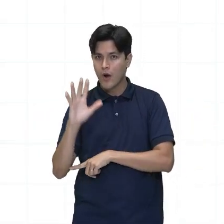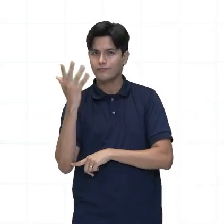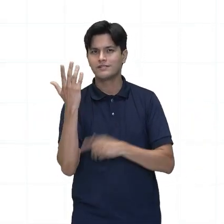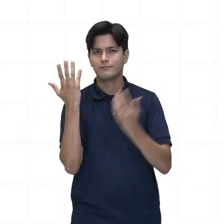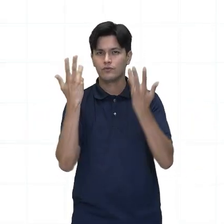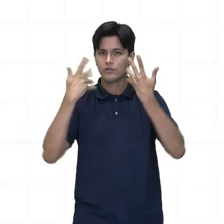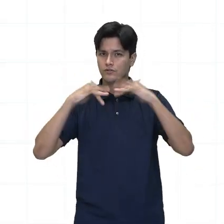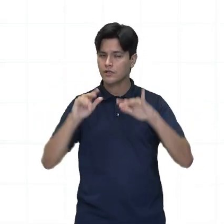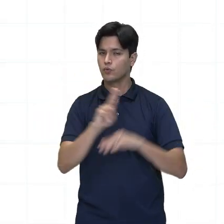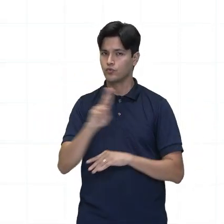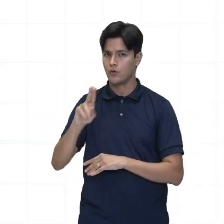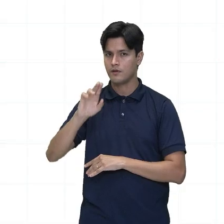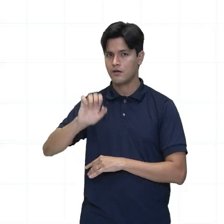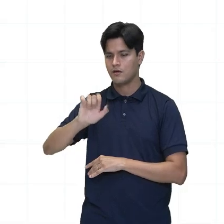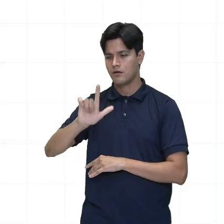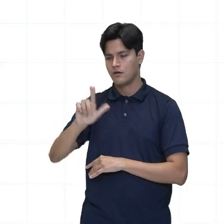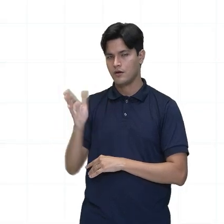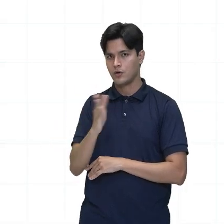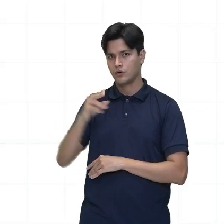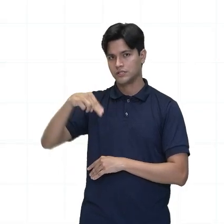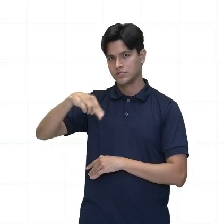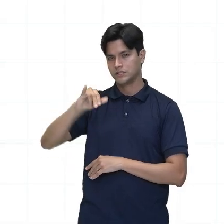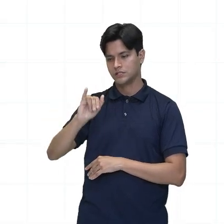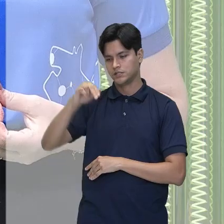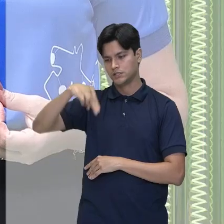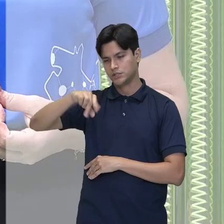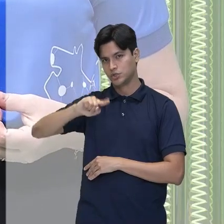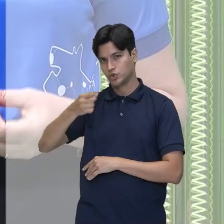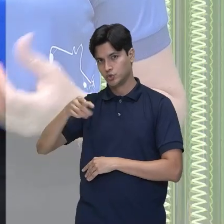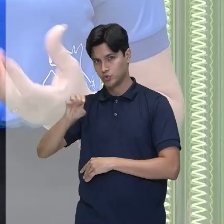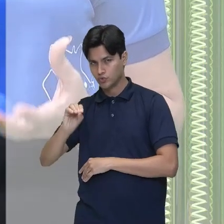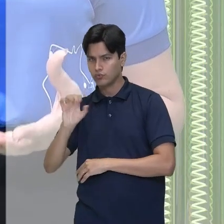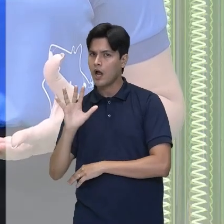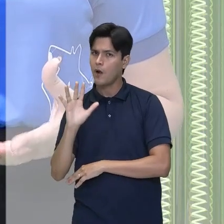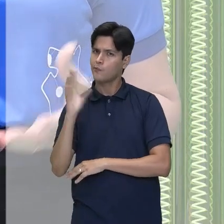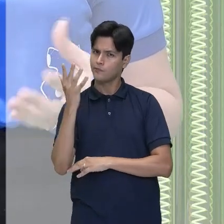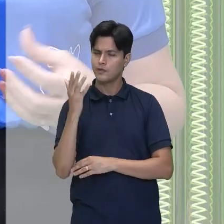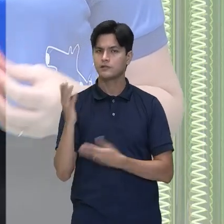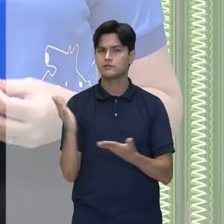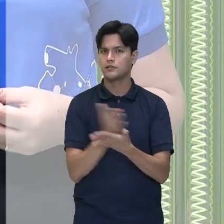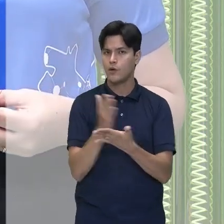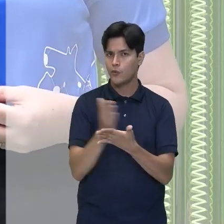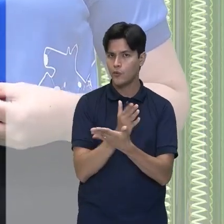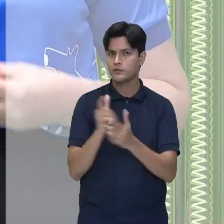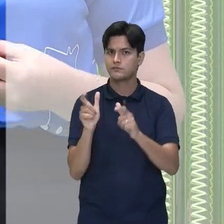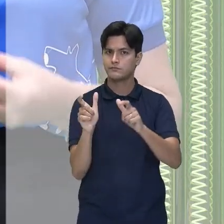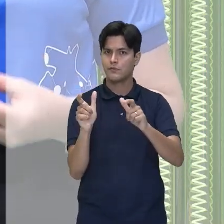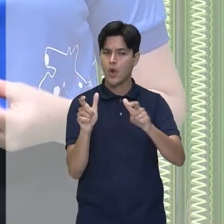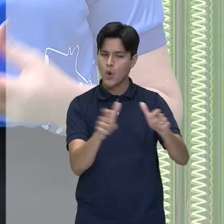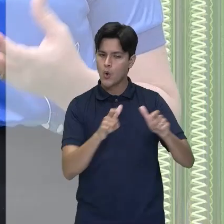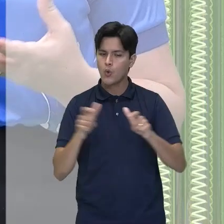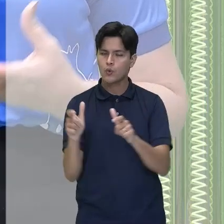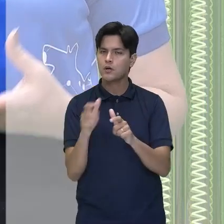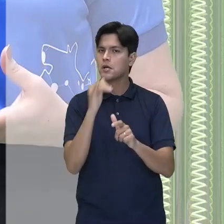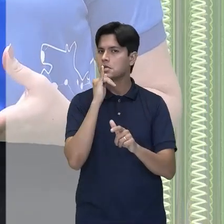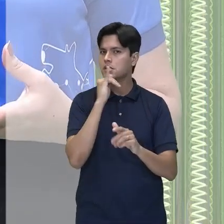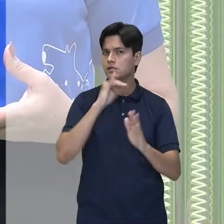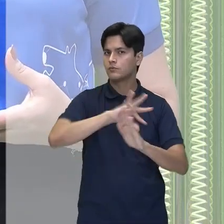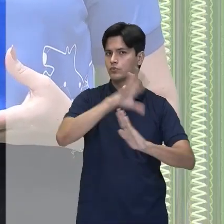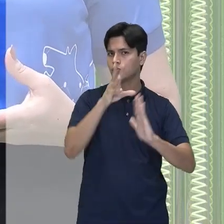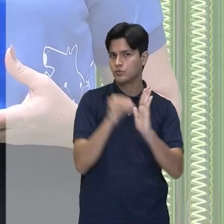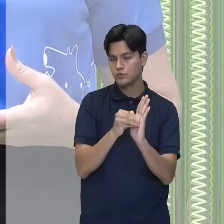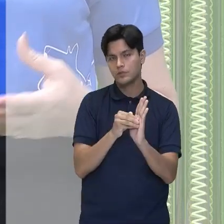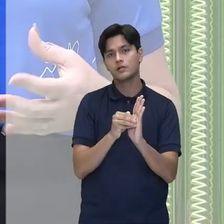que acontece, né, no planeta, em algumas regiões, como a região amazônica, né, ele pode sim afetar o clima